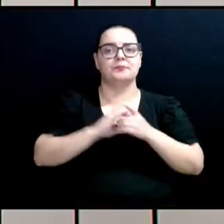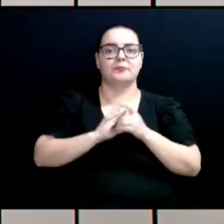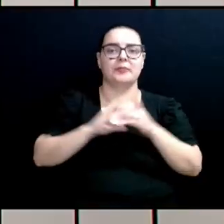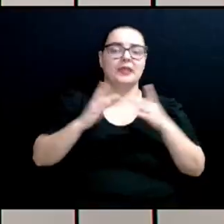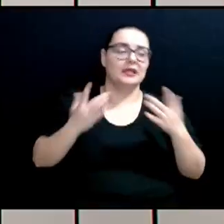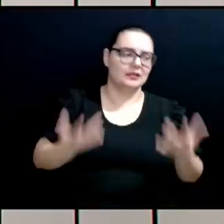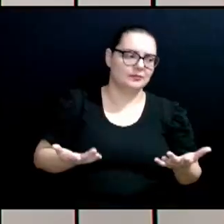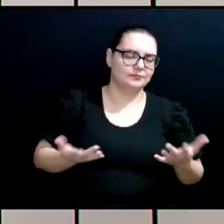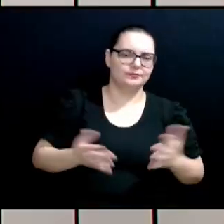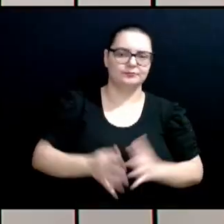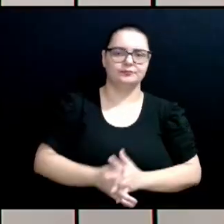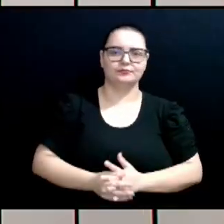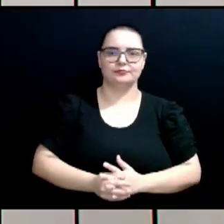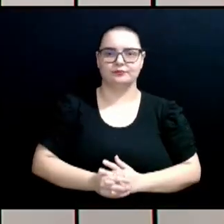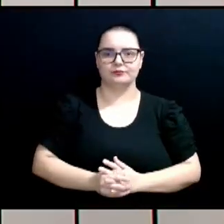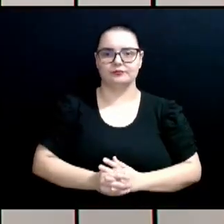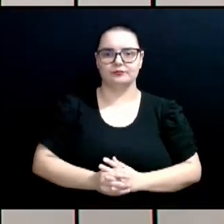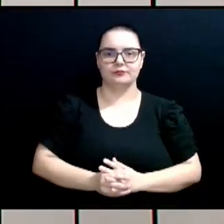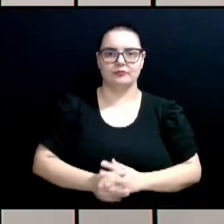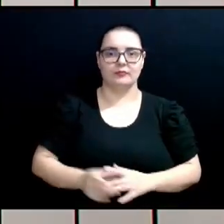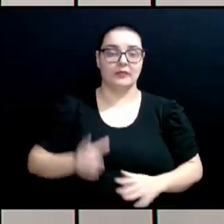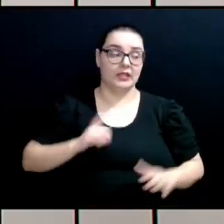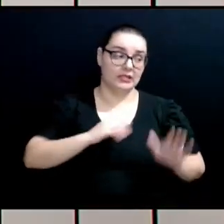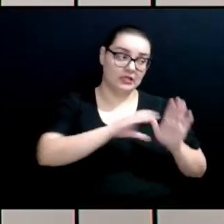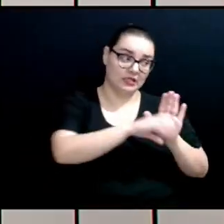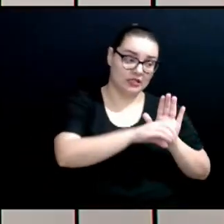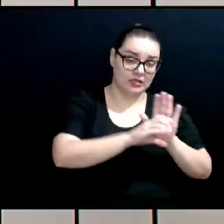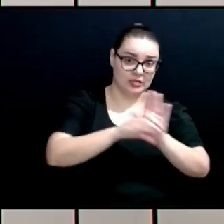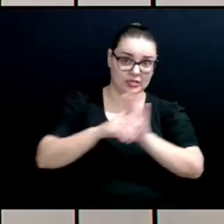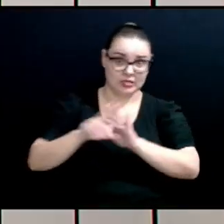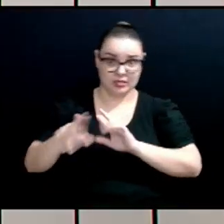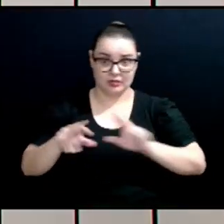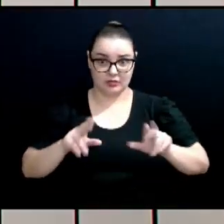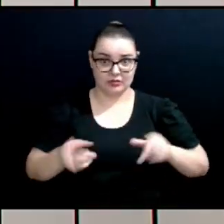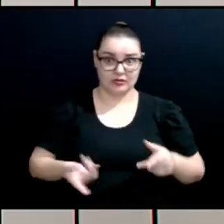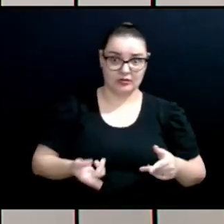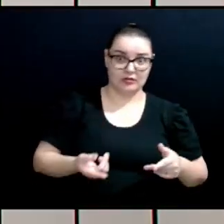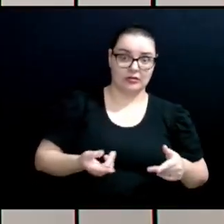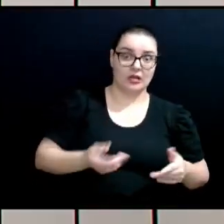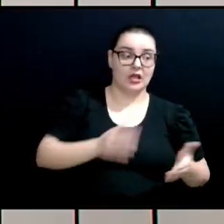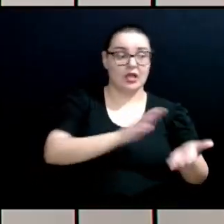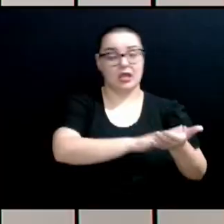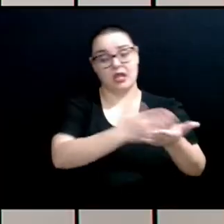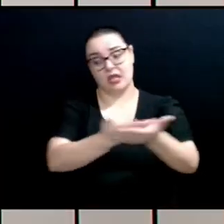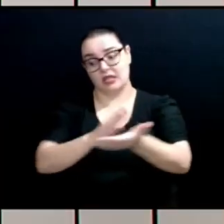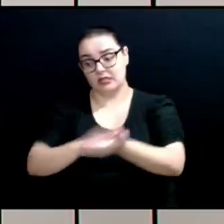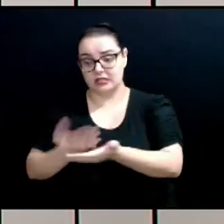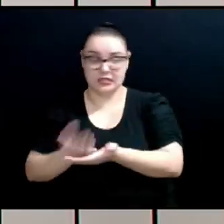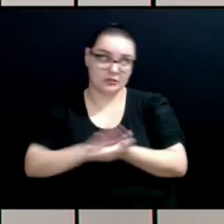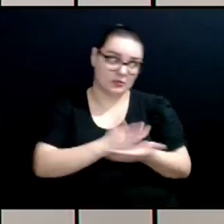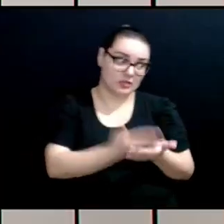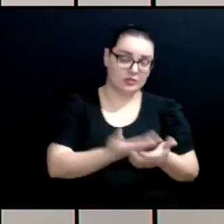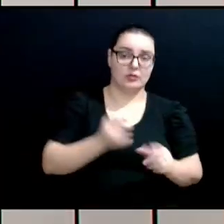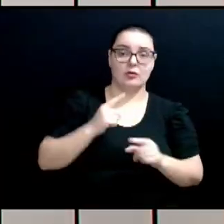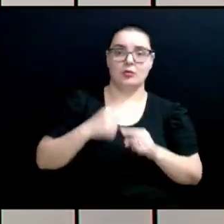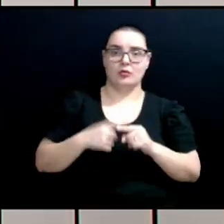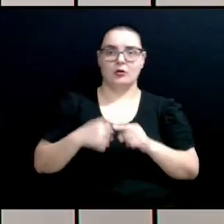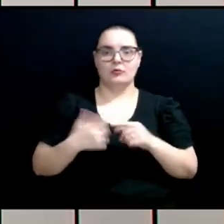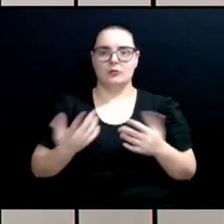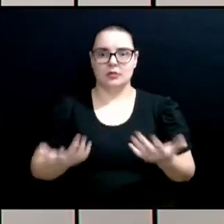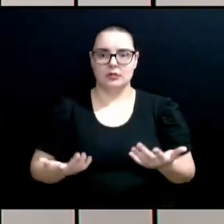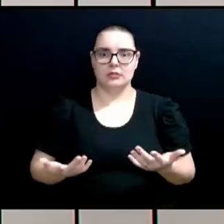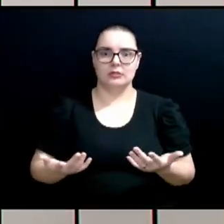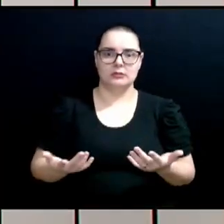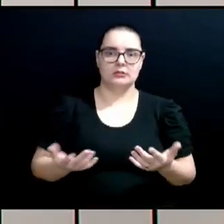ela tem conceitos diferentes, são questões de interpretações? Por que a gente tem tanta